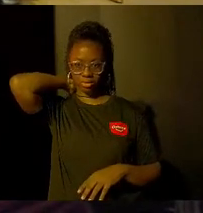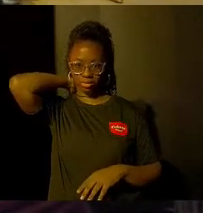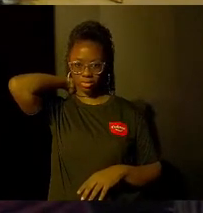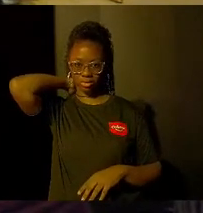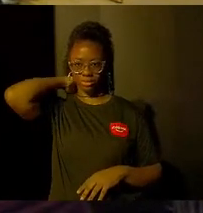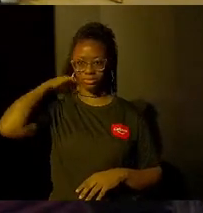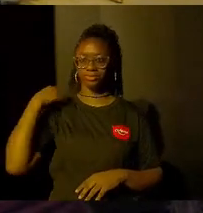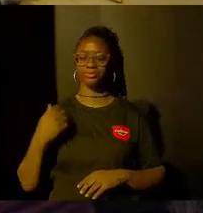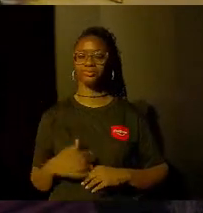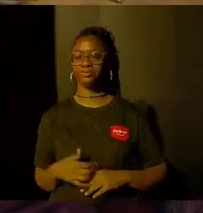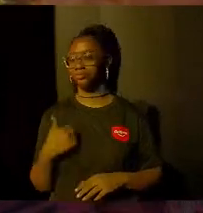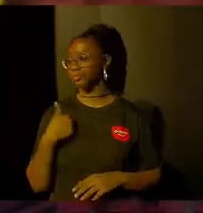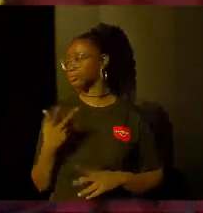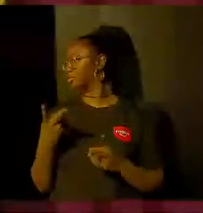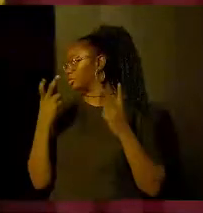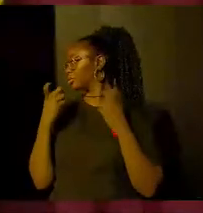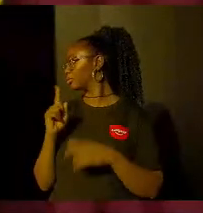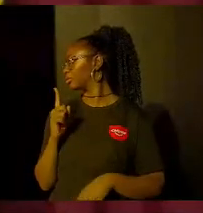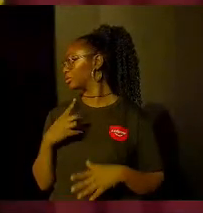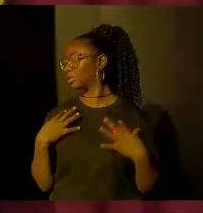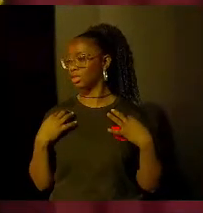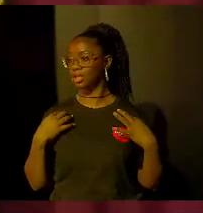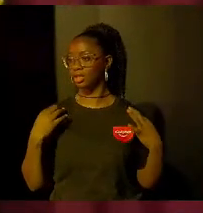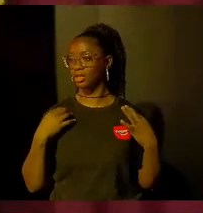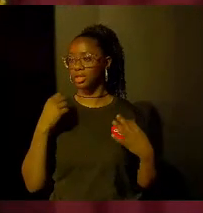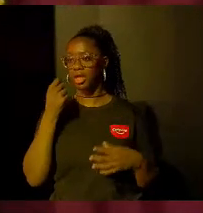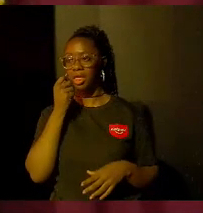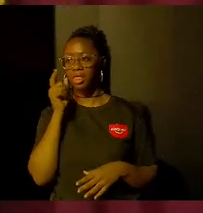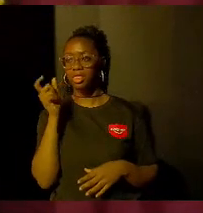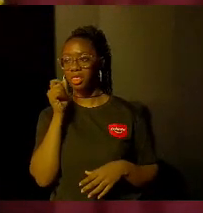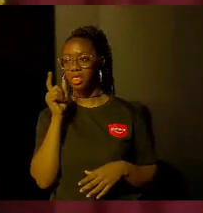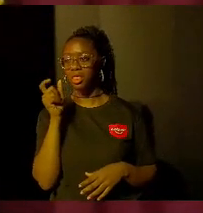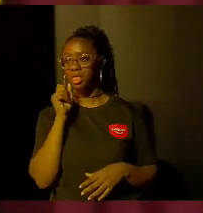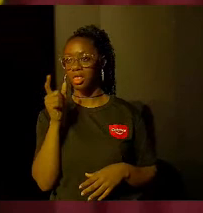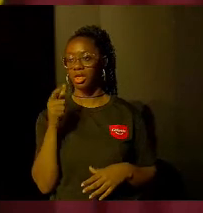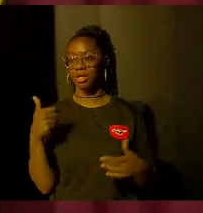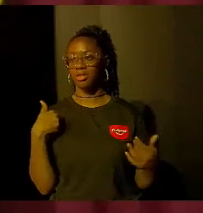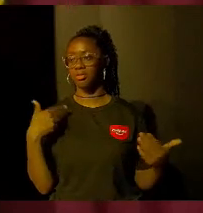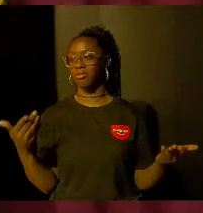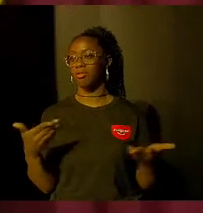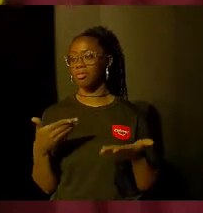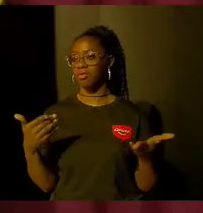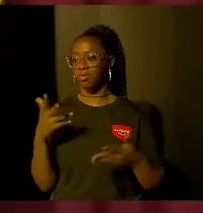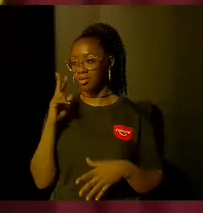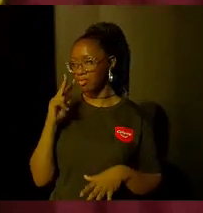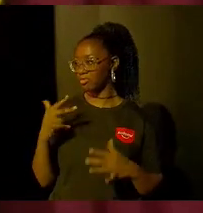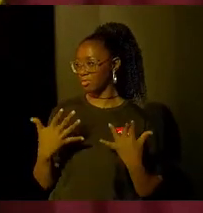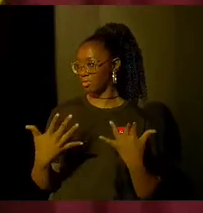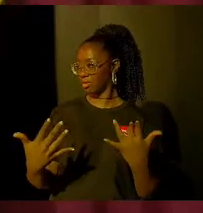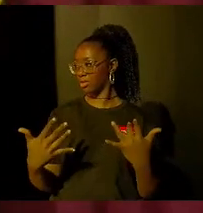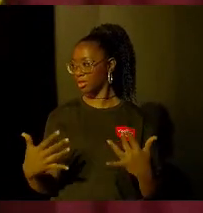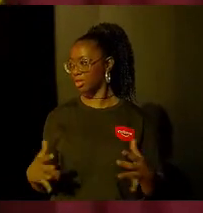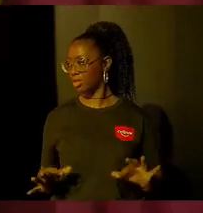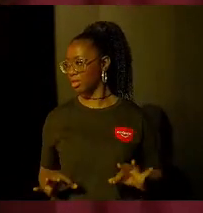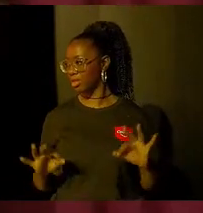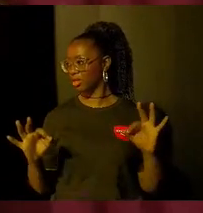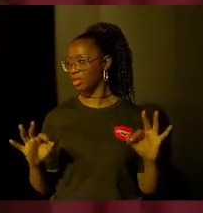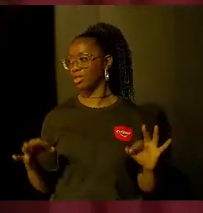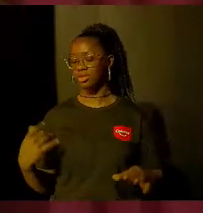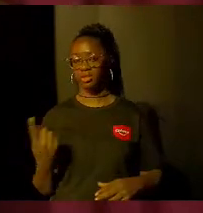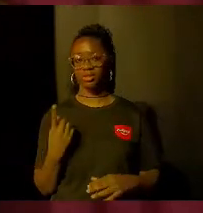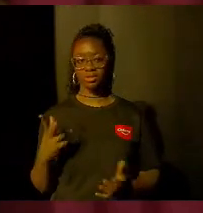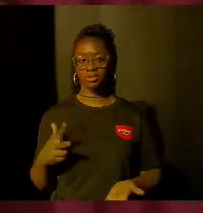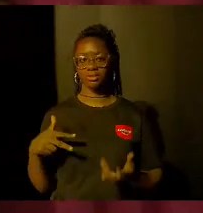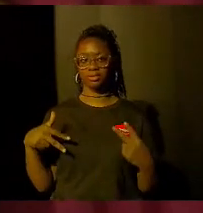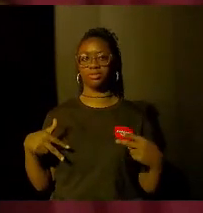eu não tinha reparado na sua camisa de gato de gatinhos Tá vendo como audiência que é privilegiada né porque a gente chega